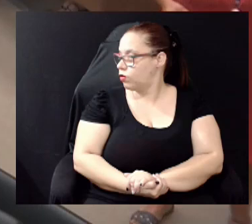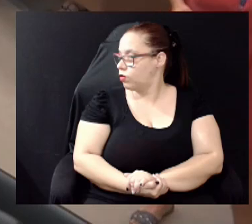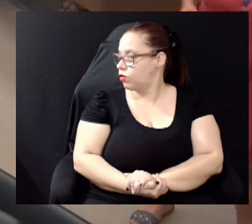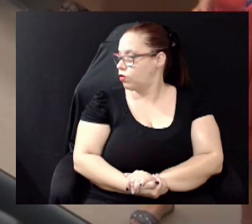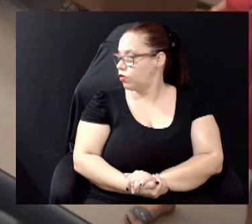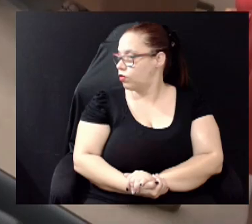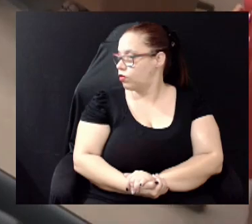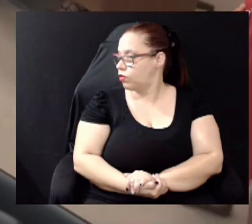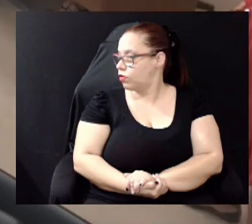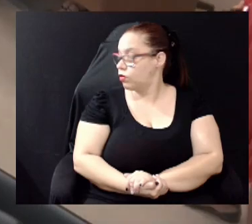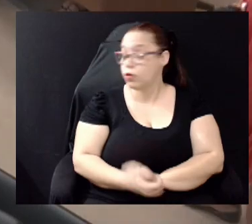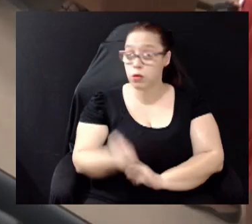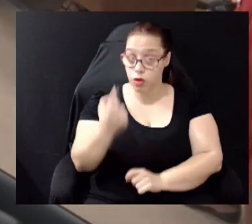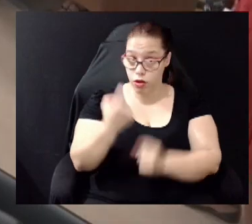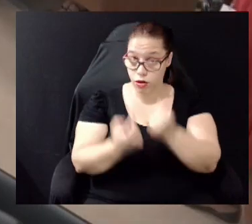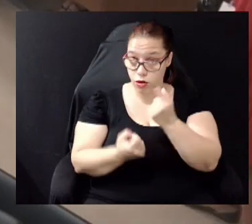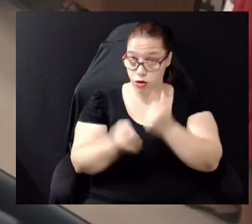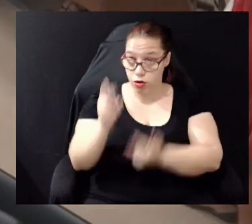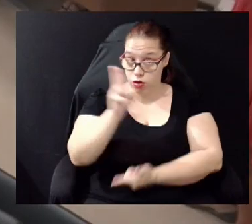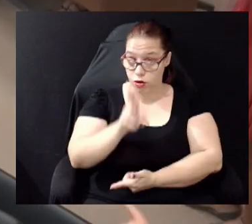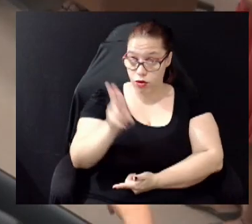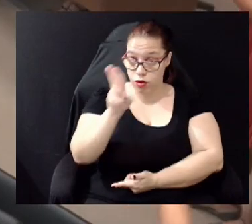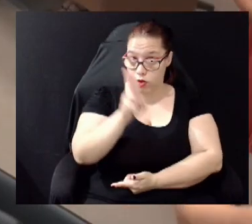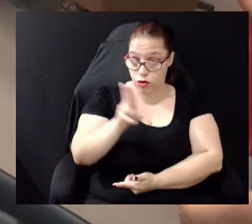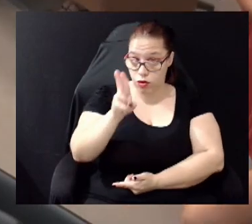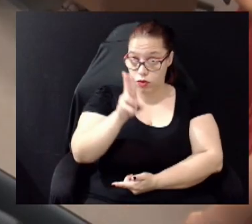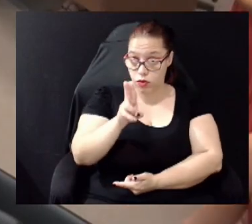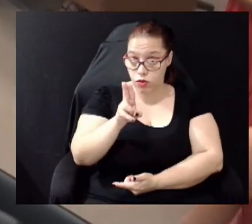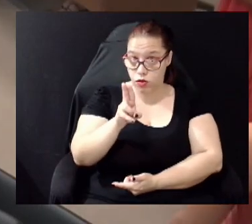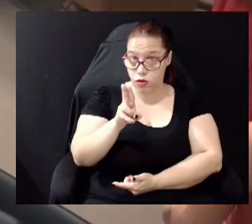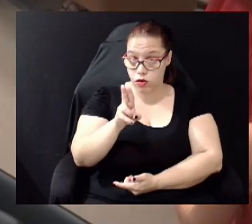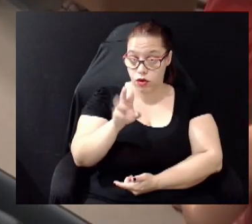Mais alguém quer fazer uso da fala? Thalita.